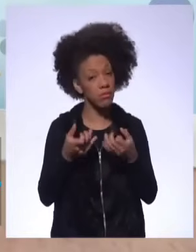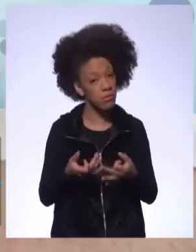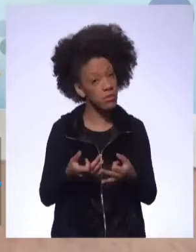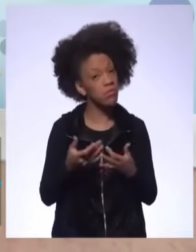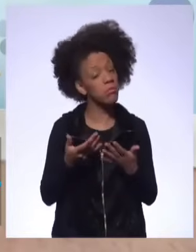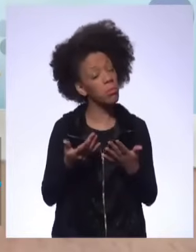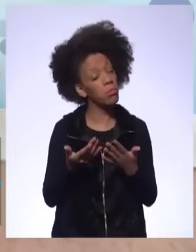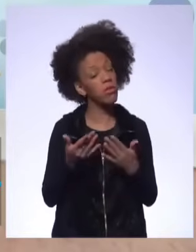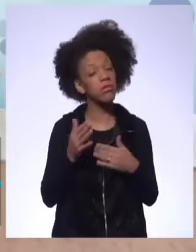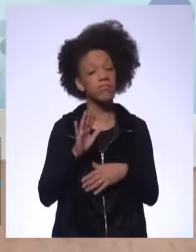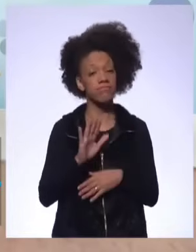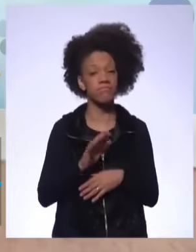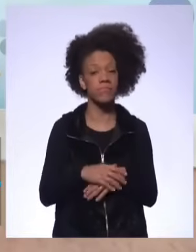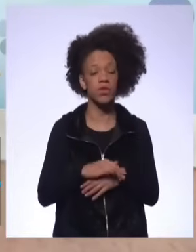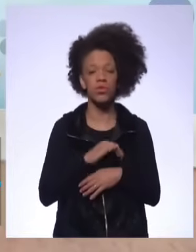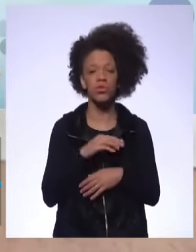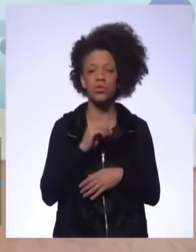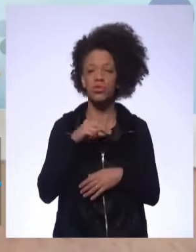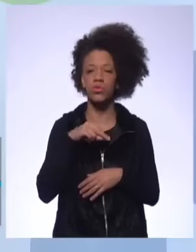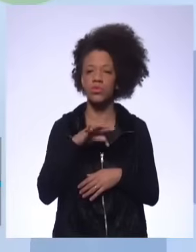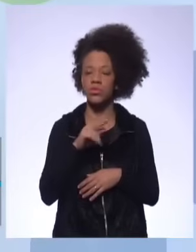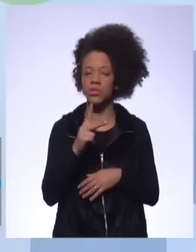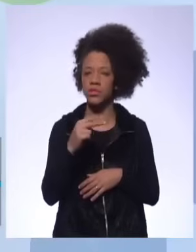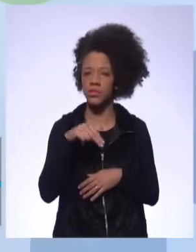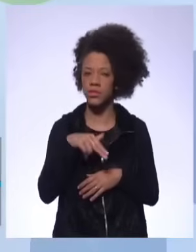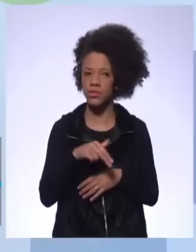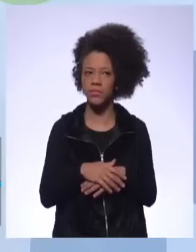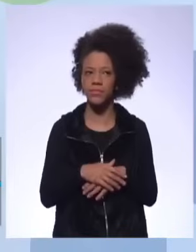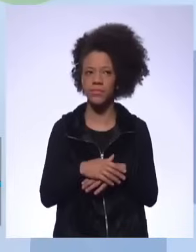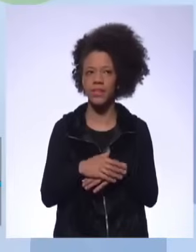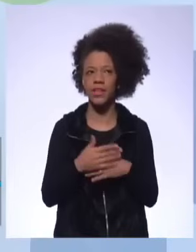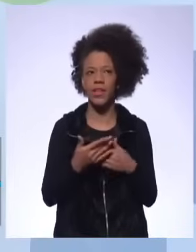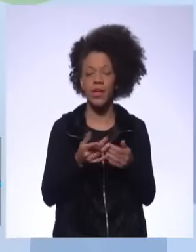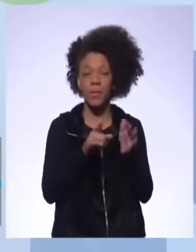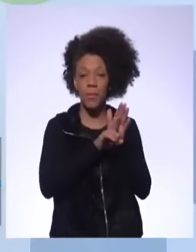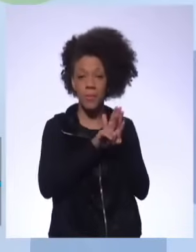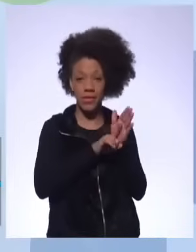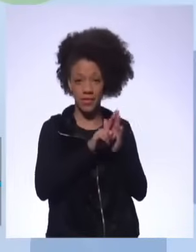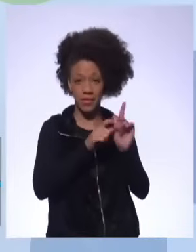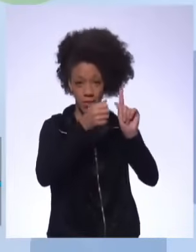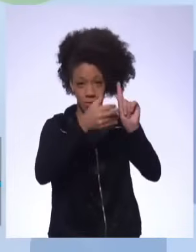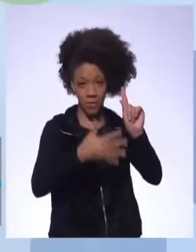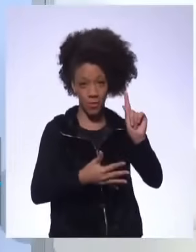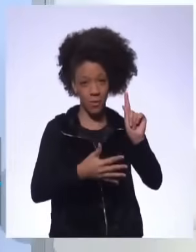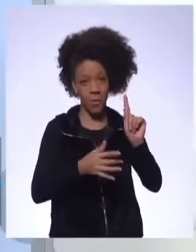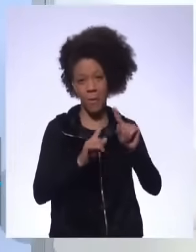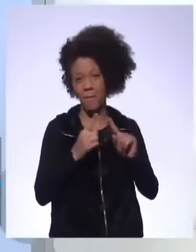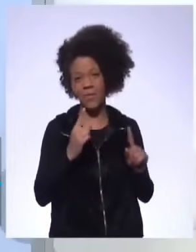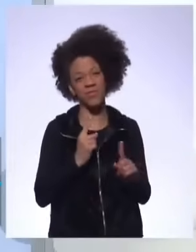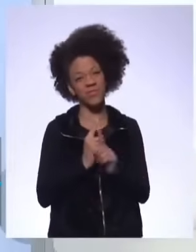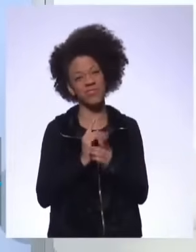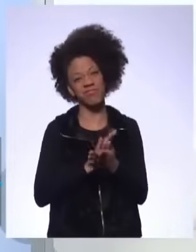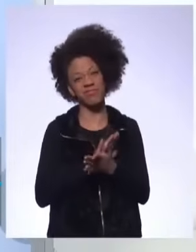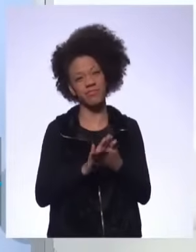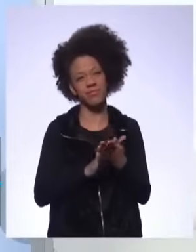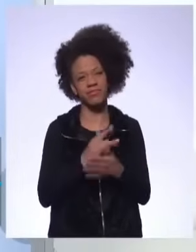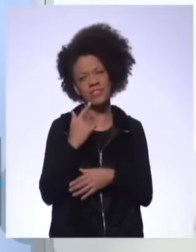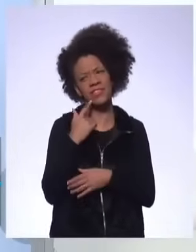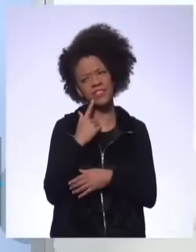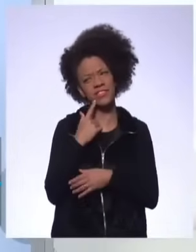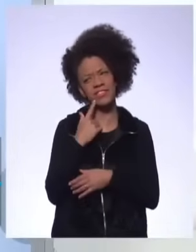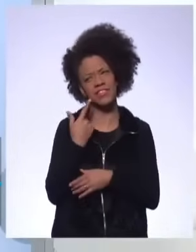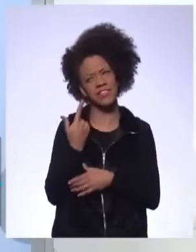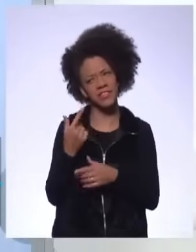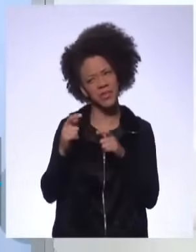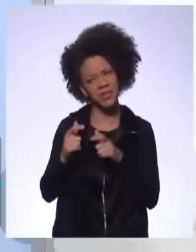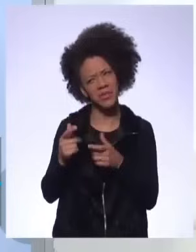talvez esteja aqui, ó. O Jonathan escreveu assim: joguei no Google, mas não encontrei nada. Caramba, meu. Então não foi no lugar certo,